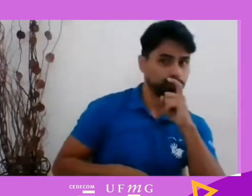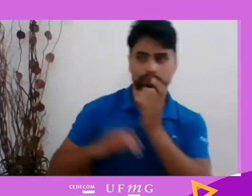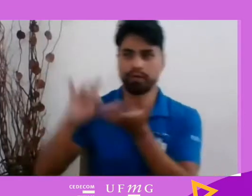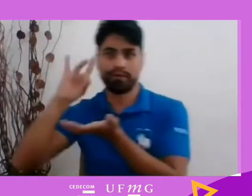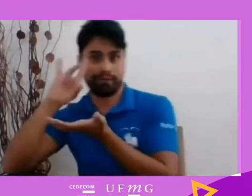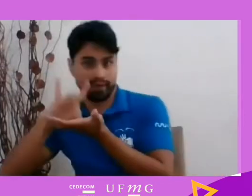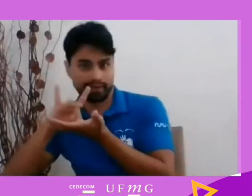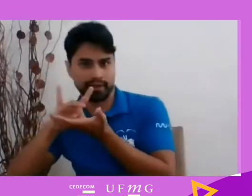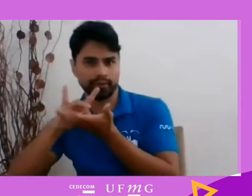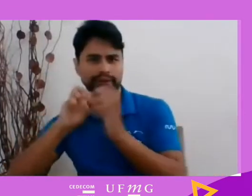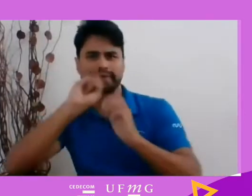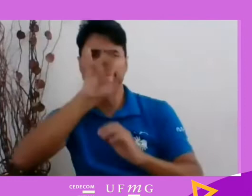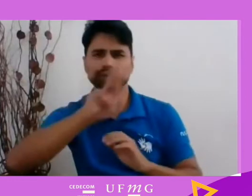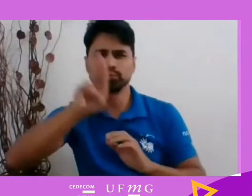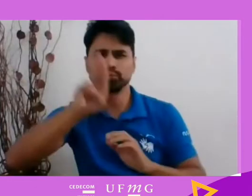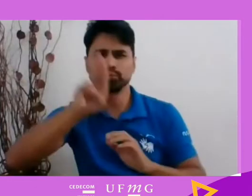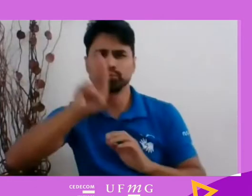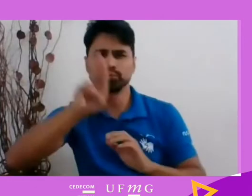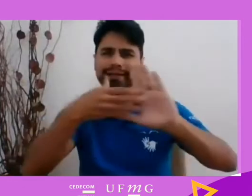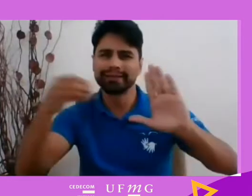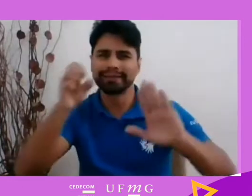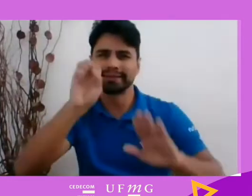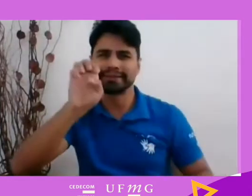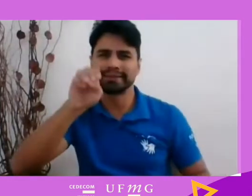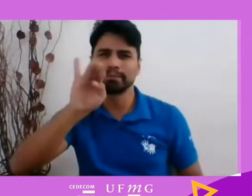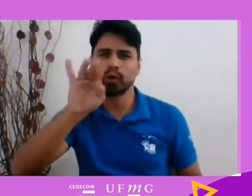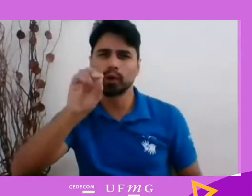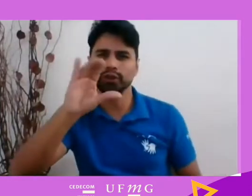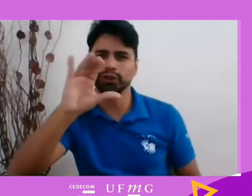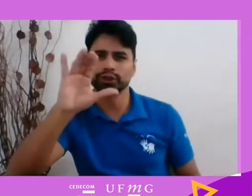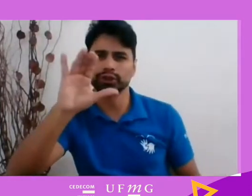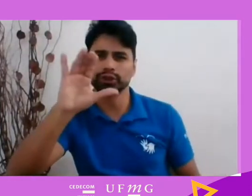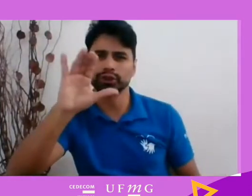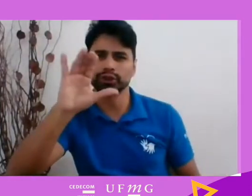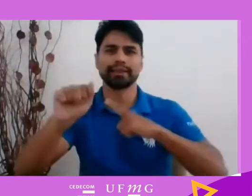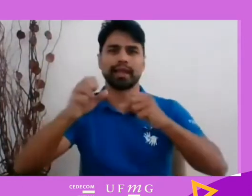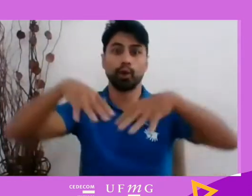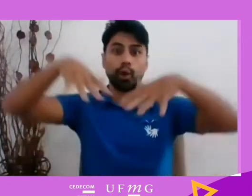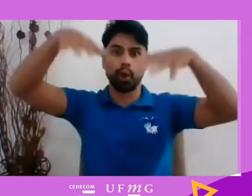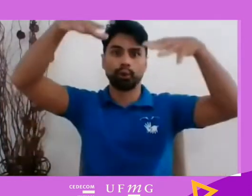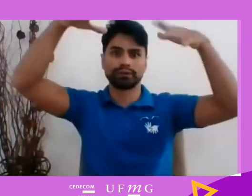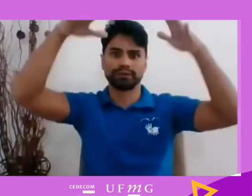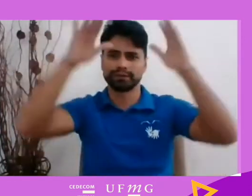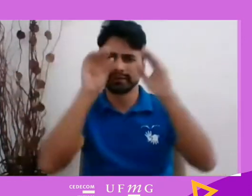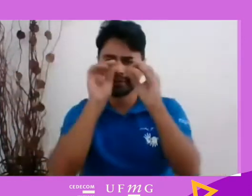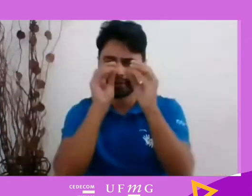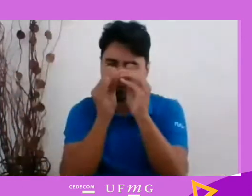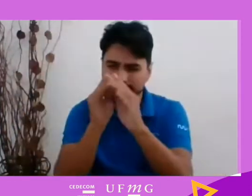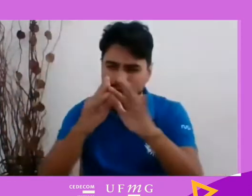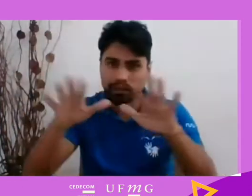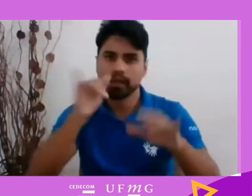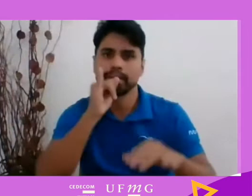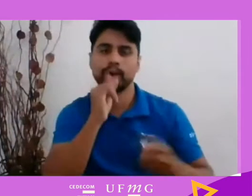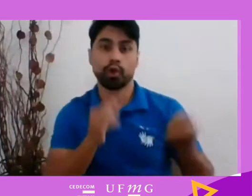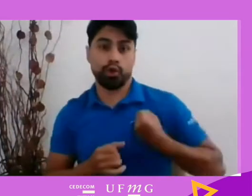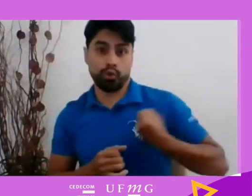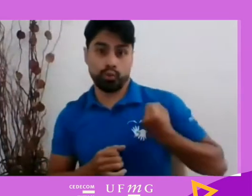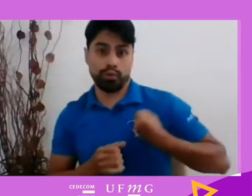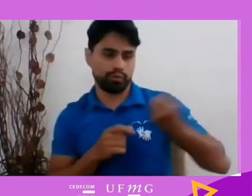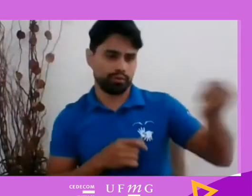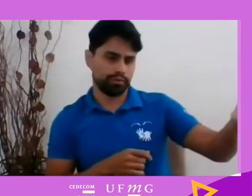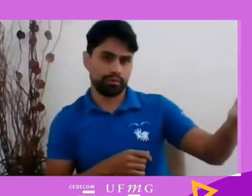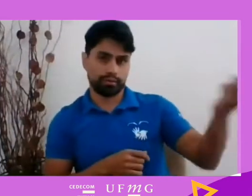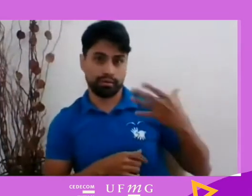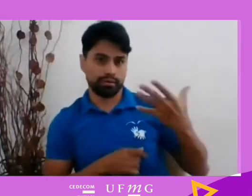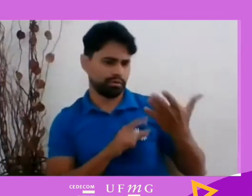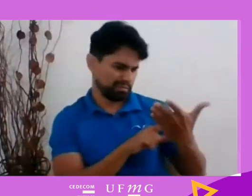fala que é um tipo de signo, que é um índice, é aquele que deixa um rastro. Então, número, por exemplo, é fácil de verificar. Você vai nos números